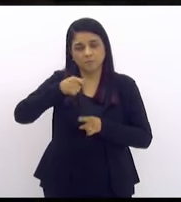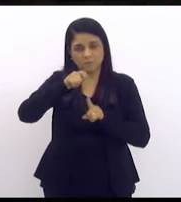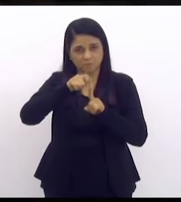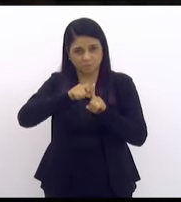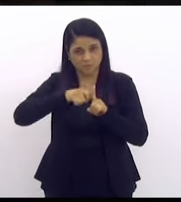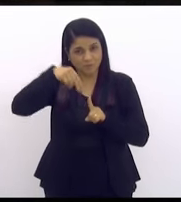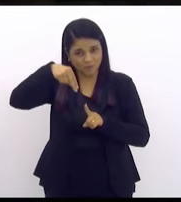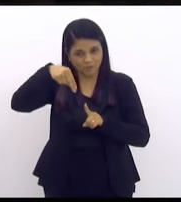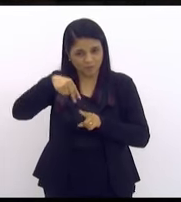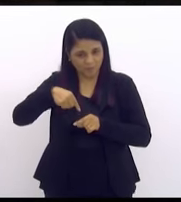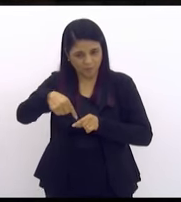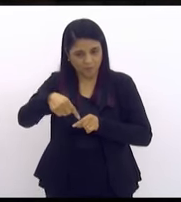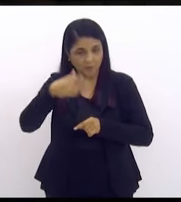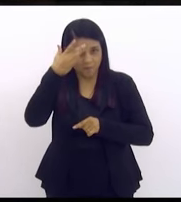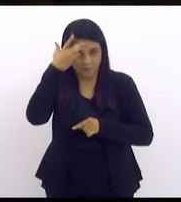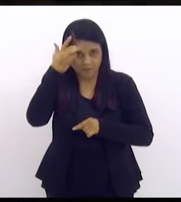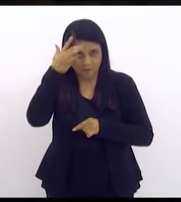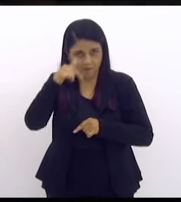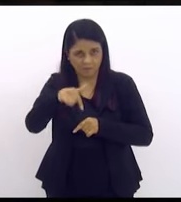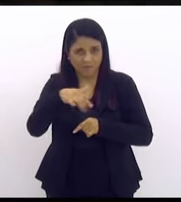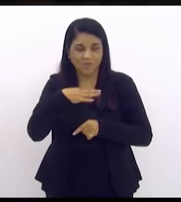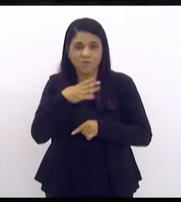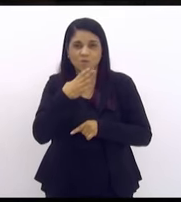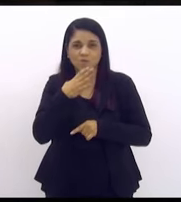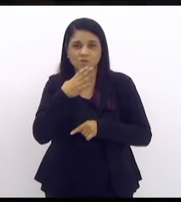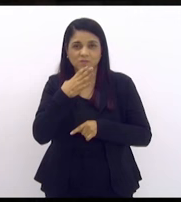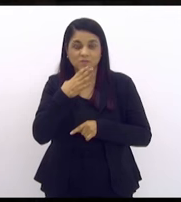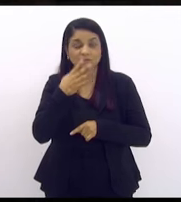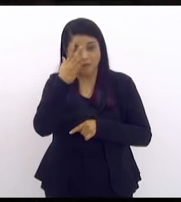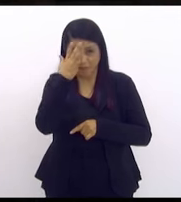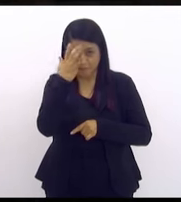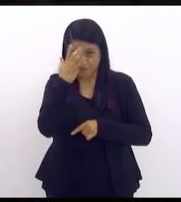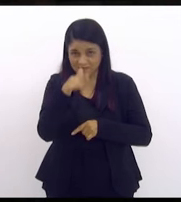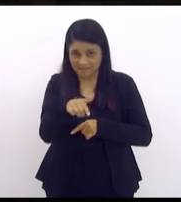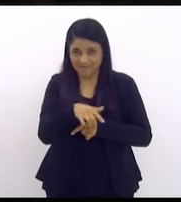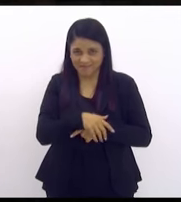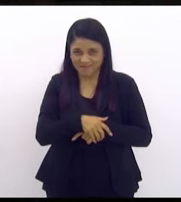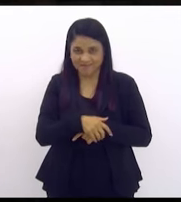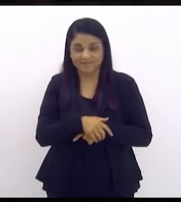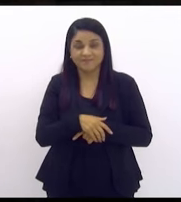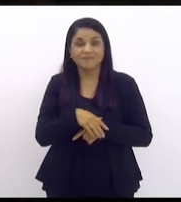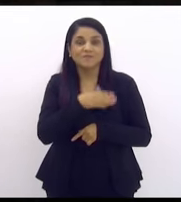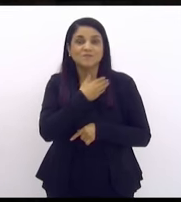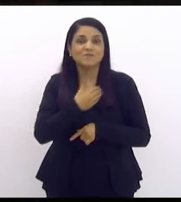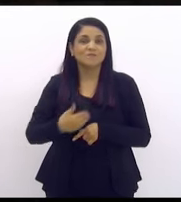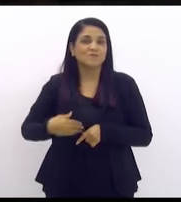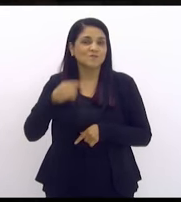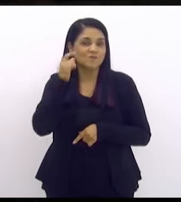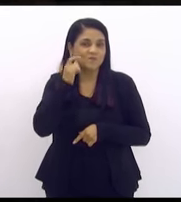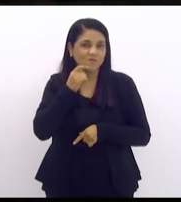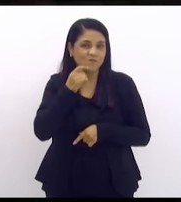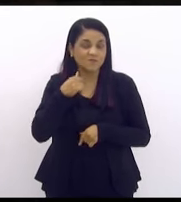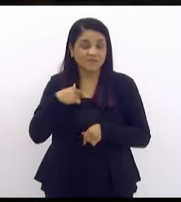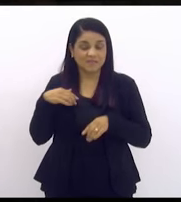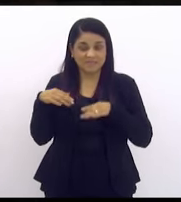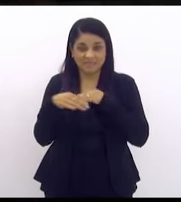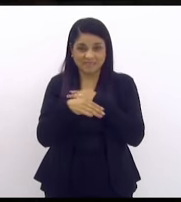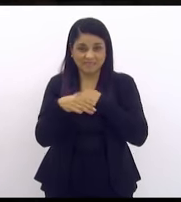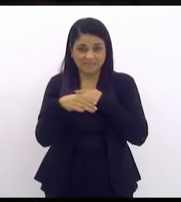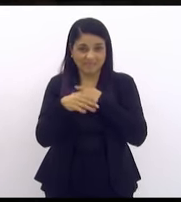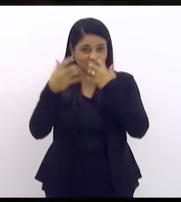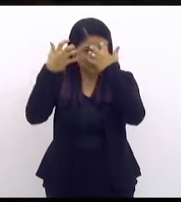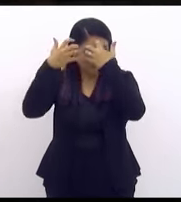novembro, que também é conhecido como amanhã, o governador Cláudio Castro estará na minha cidade